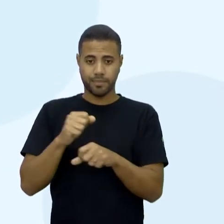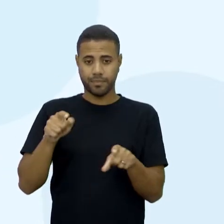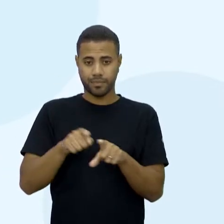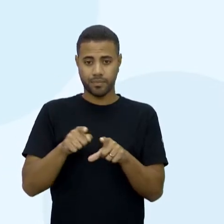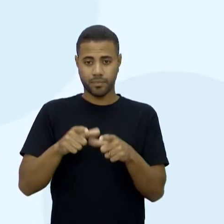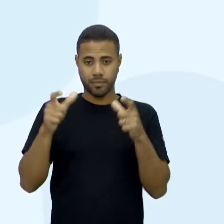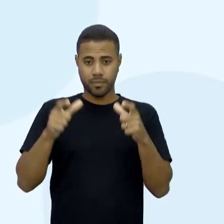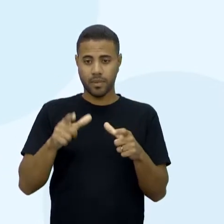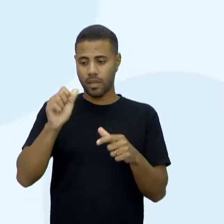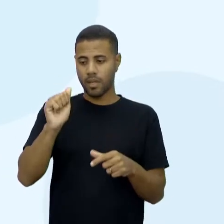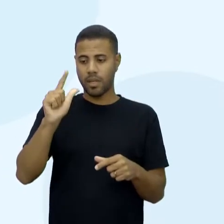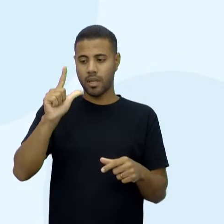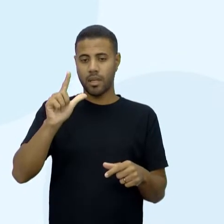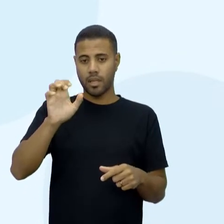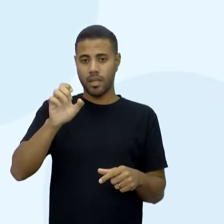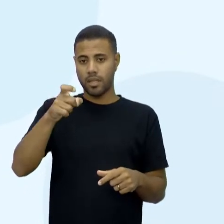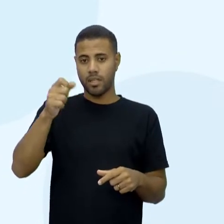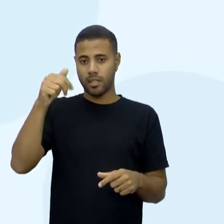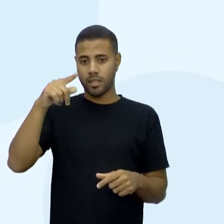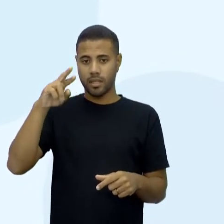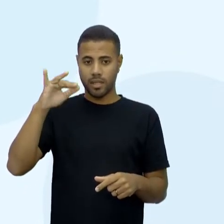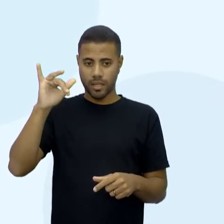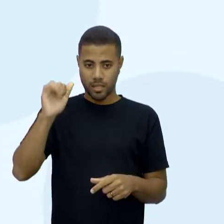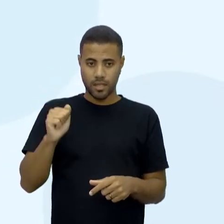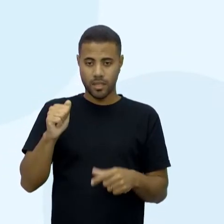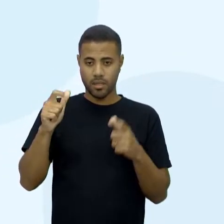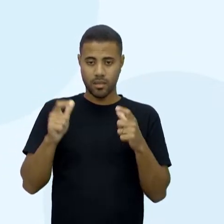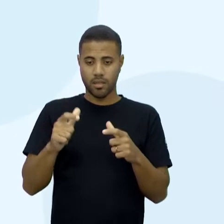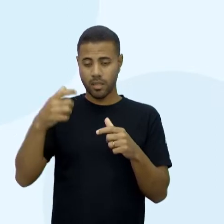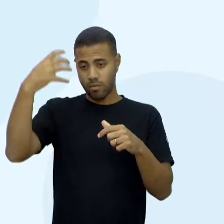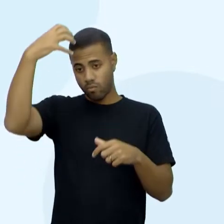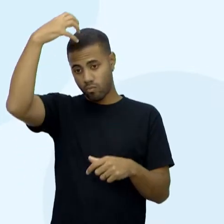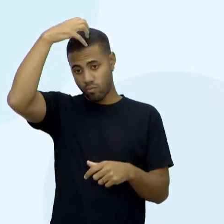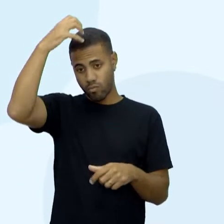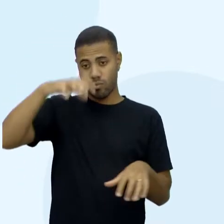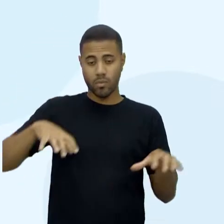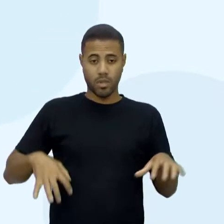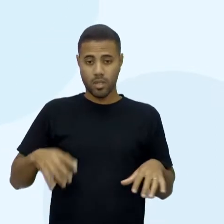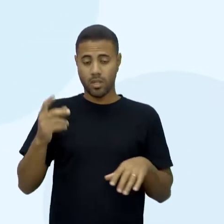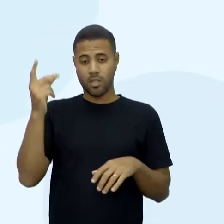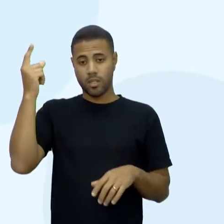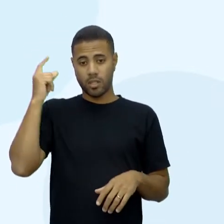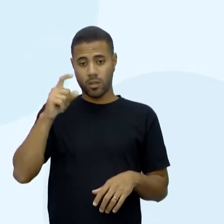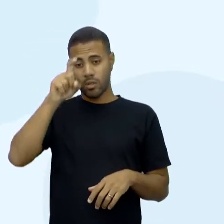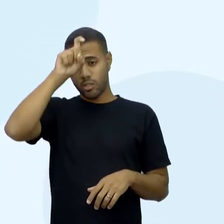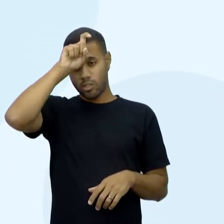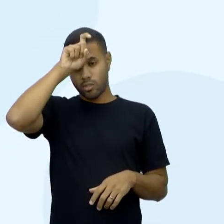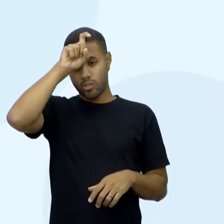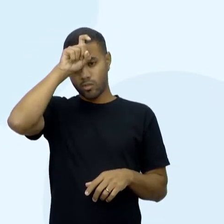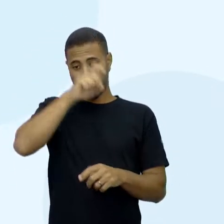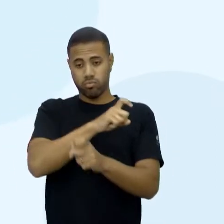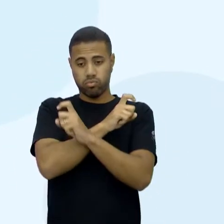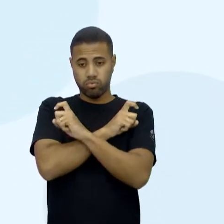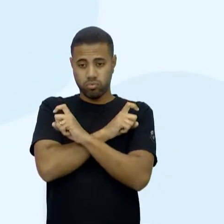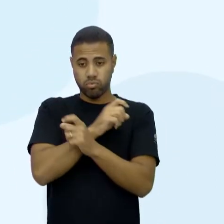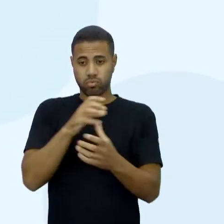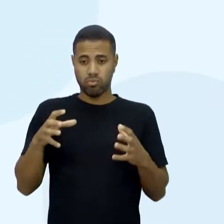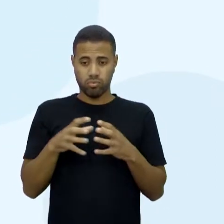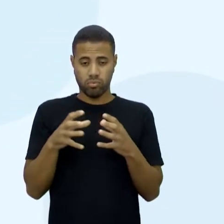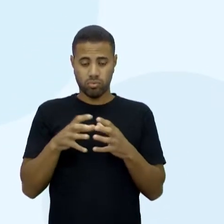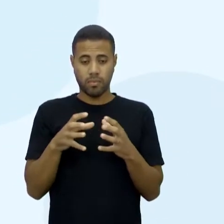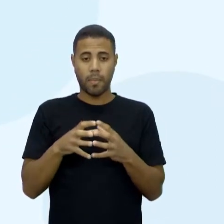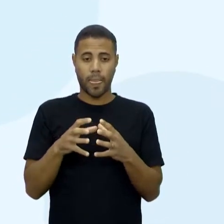de Alexandria, no reino ptolomaico do Antigo Egito, a biblioteca fazia parte de